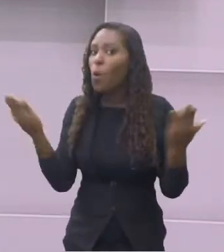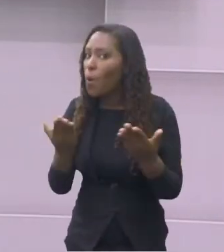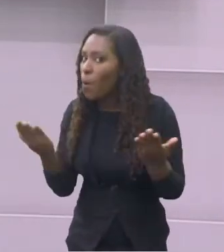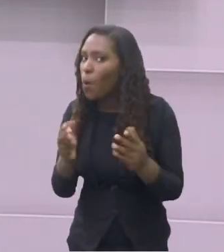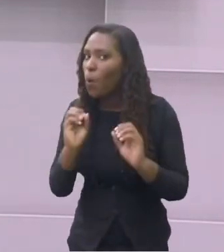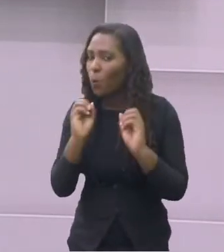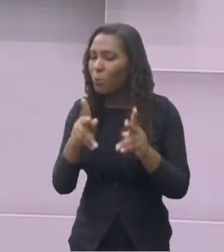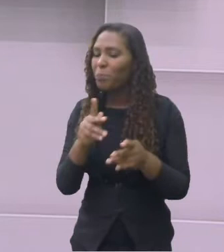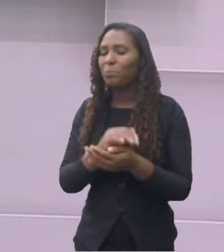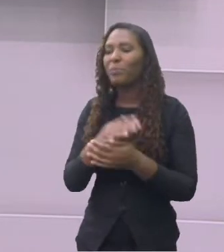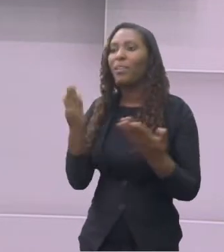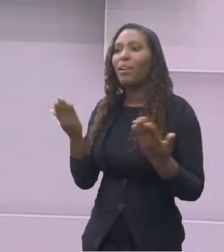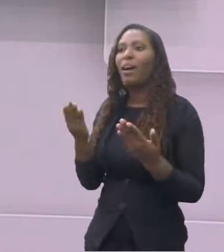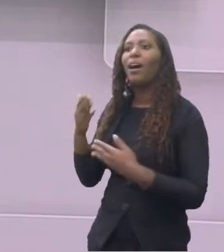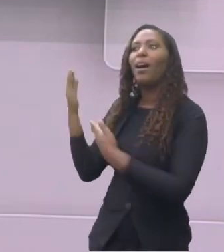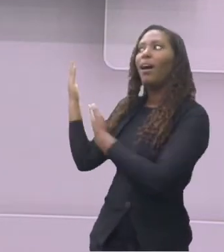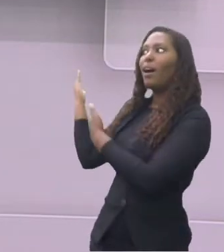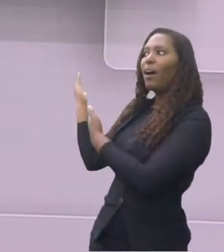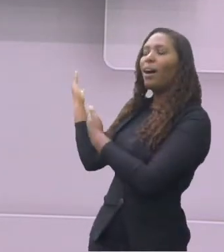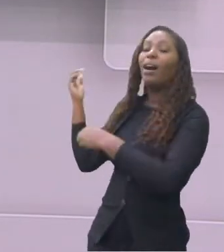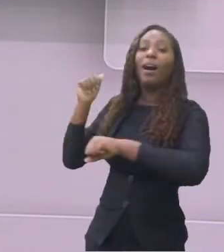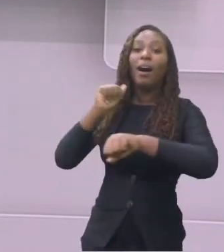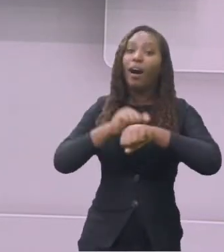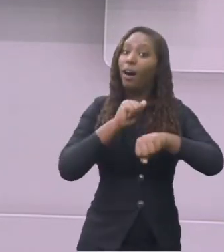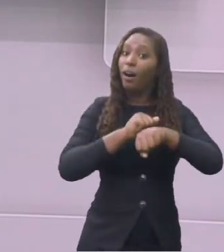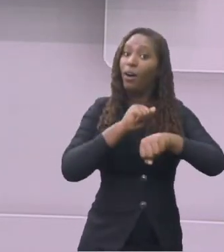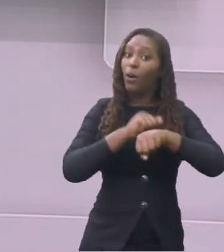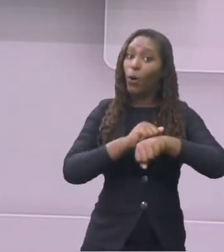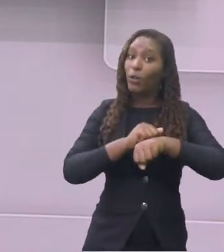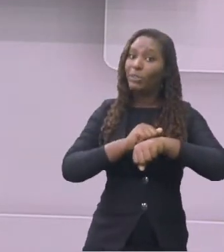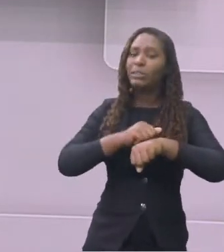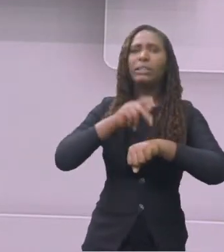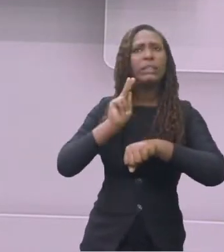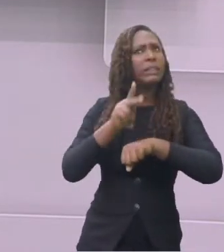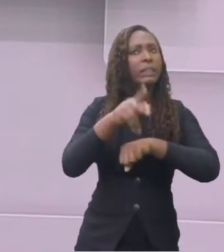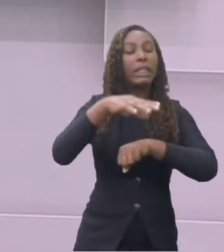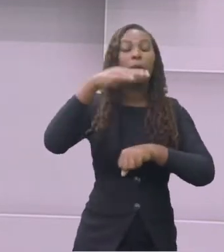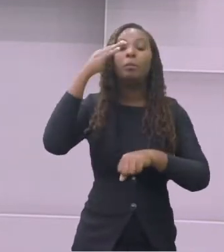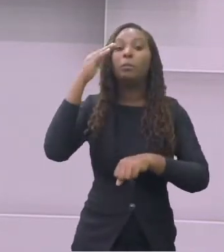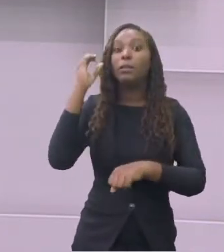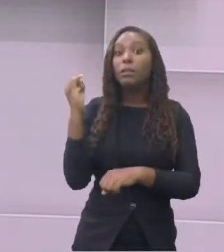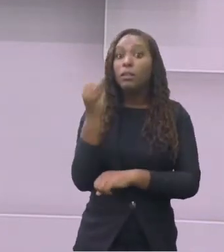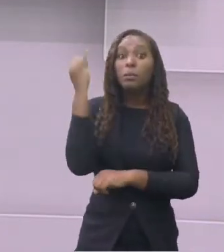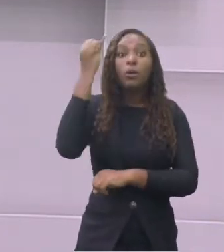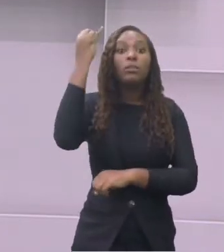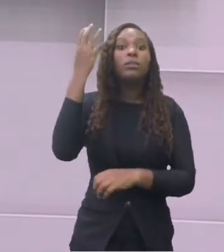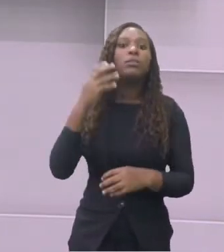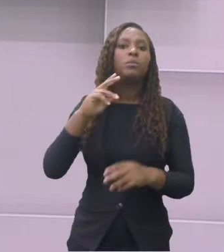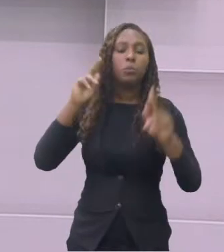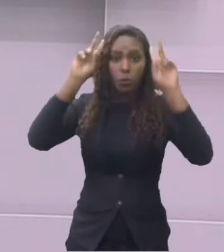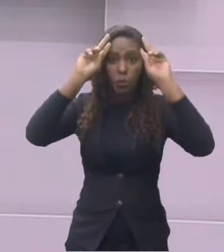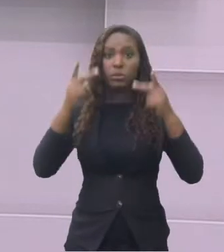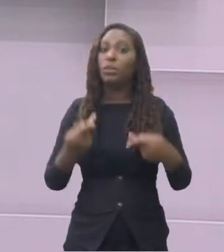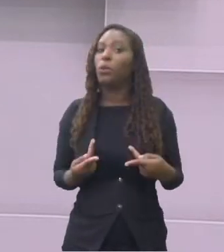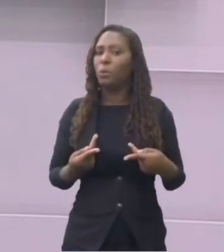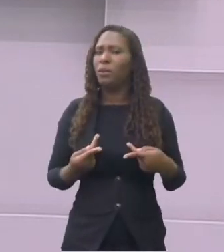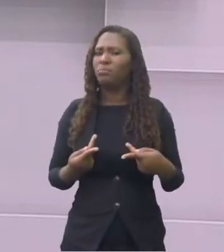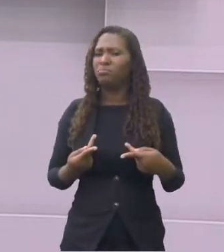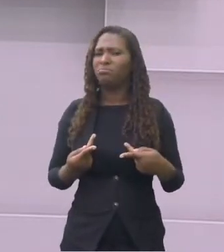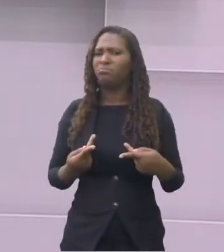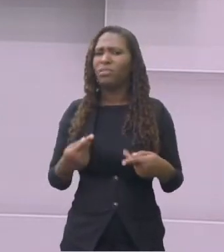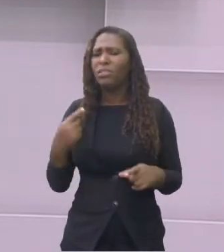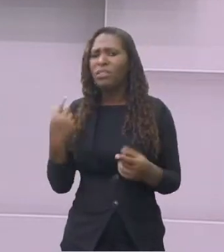importante, as rochas sempre foram importantes para a humanidade e